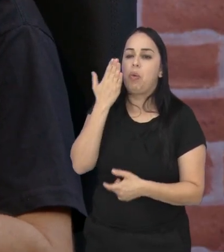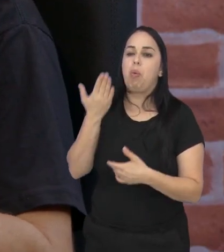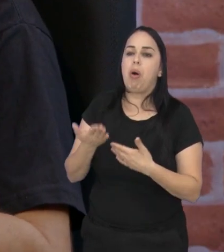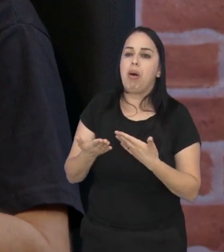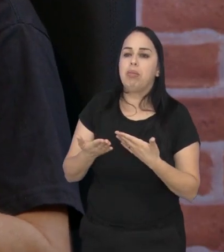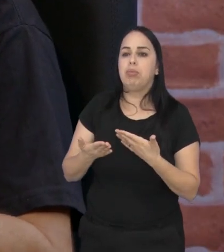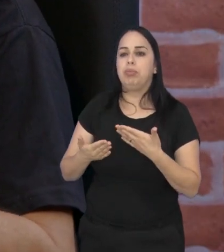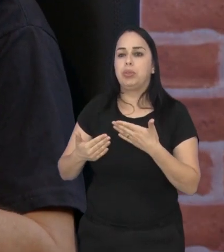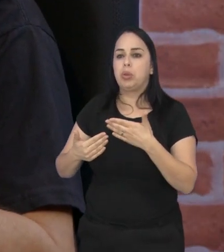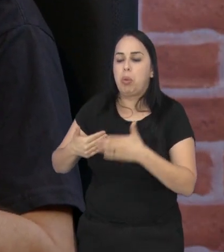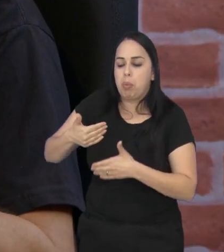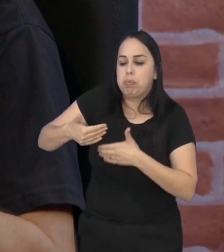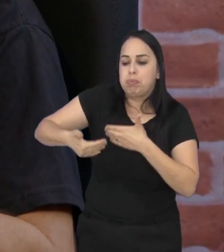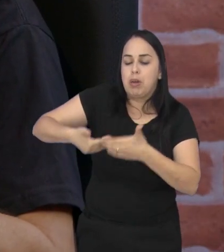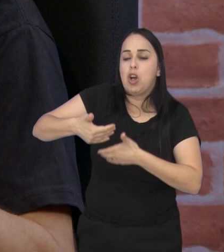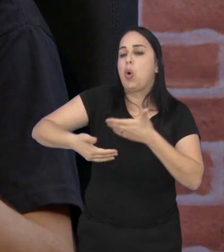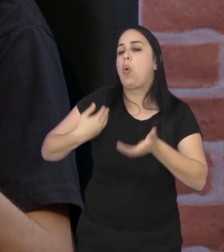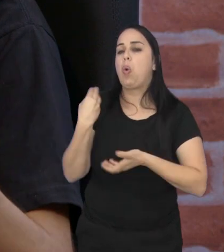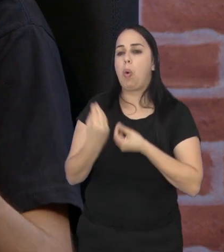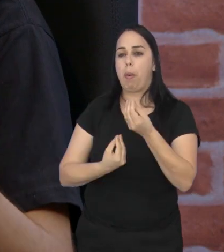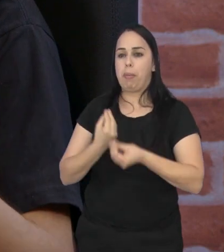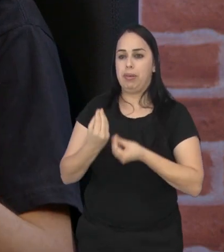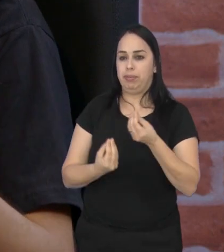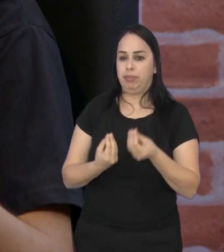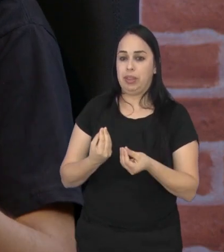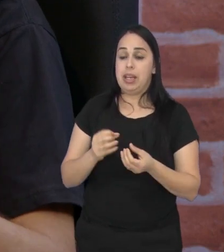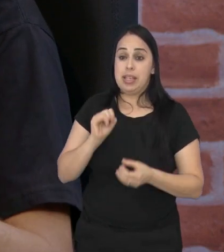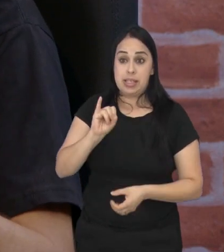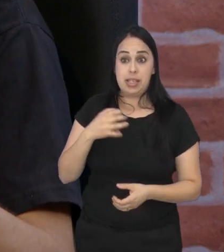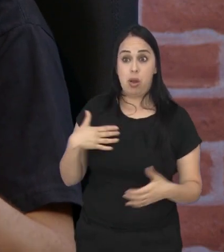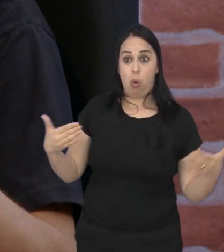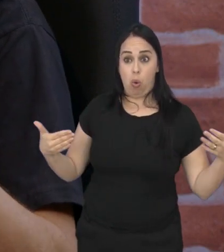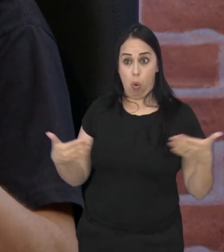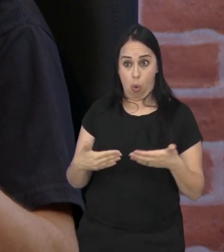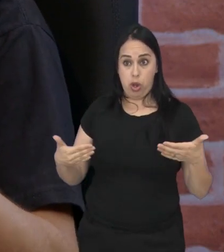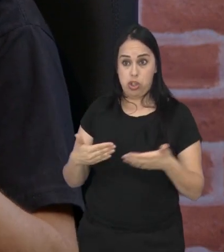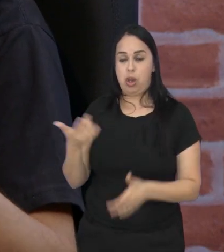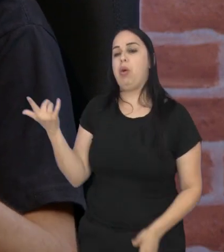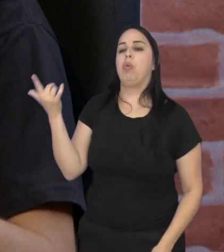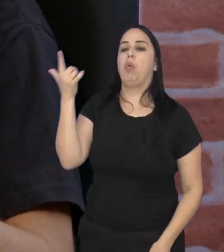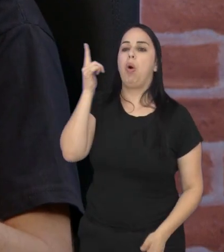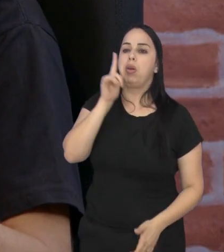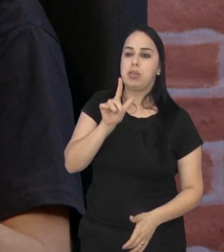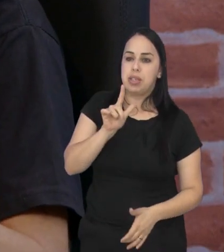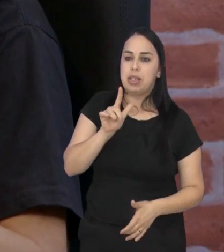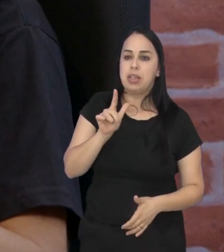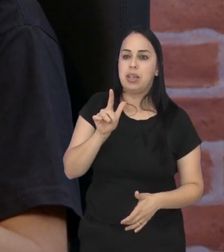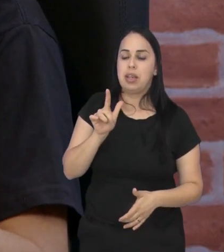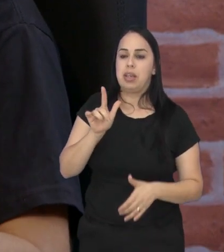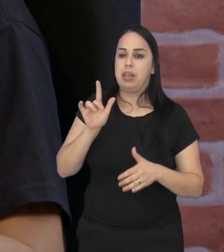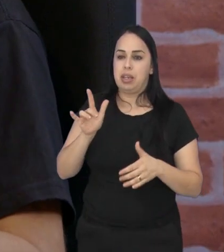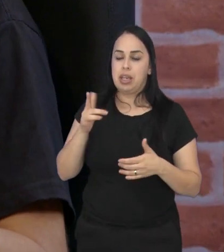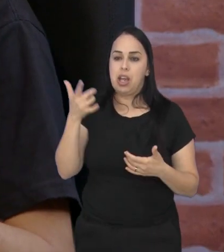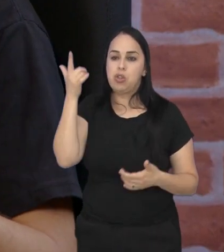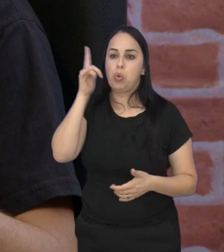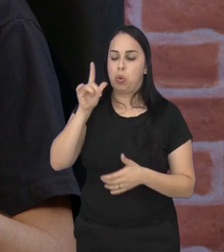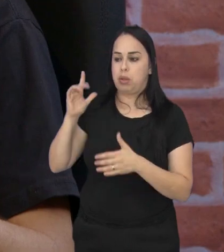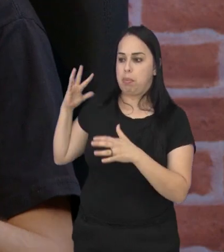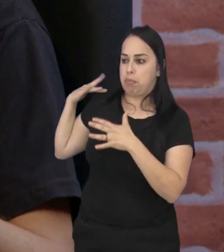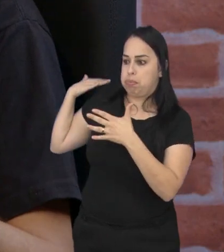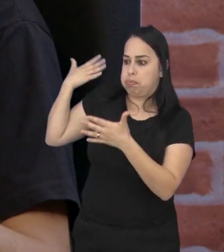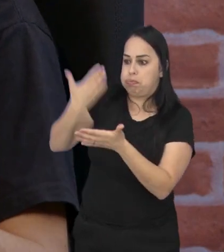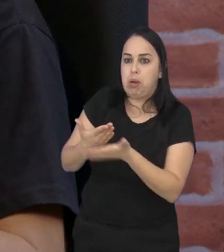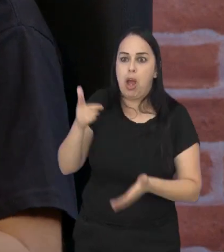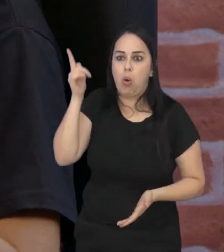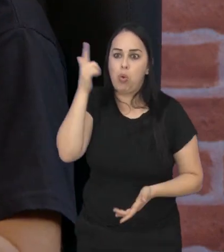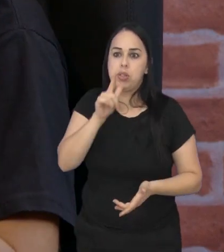de dar o passo, né? E se eu tenho esse know-how hoje, se eu trabalhei para conquistar isso, e eu não compartilhar isso, cara, um dia